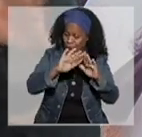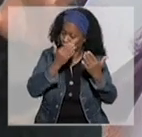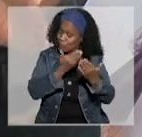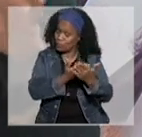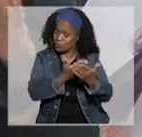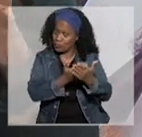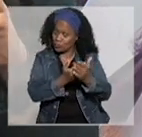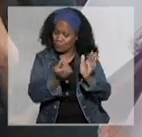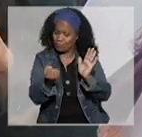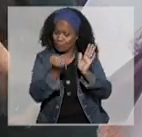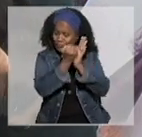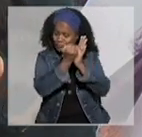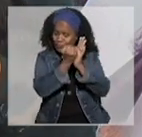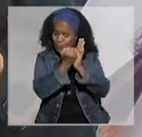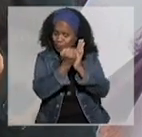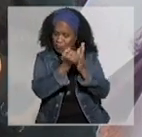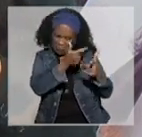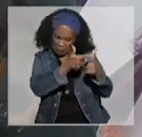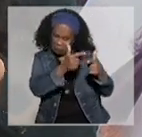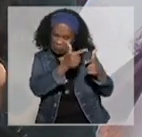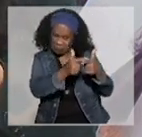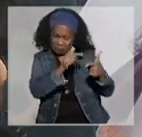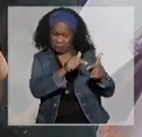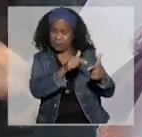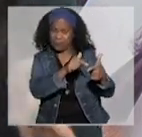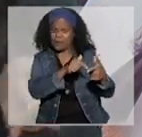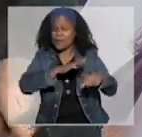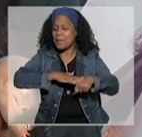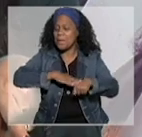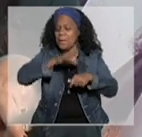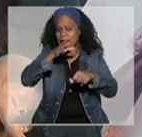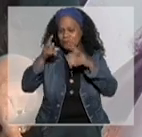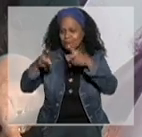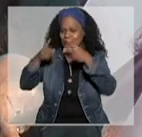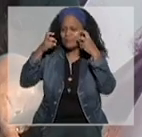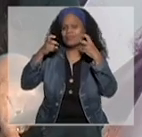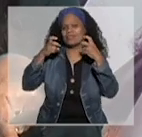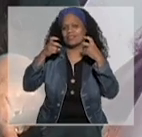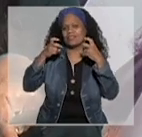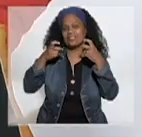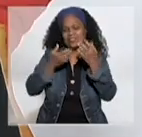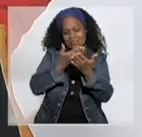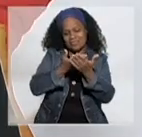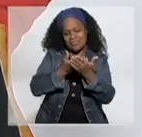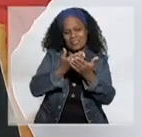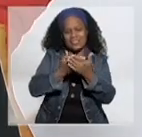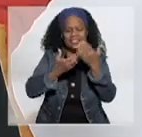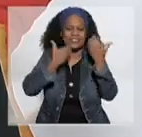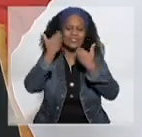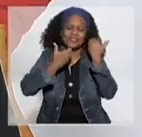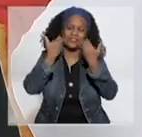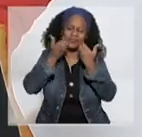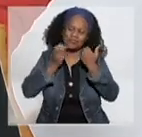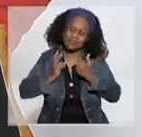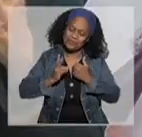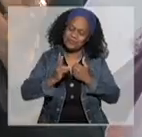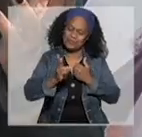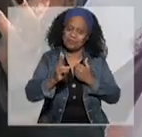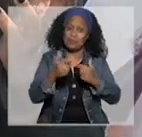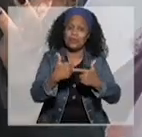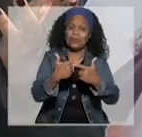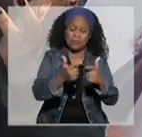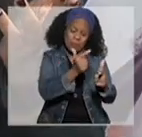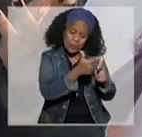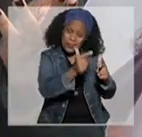que a escola, né, rotula assim, ele geralmente é o mais interessado na aula de música? Certeza. Olha, gente. Sempre. Que o